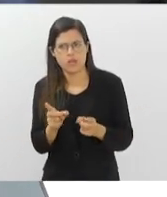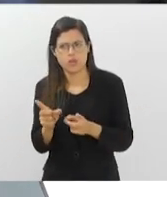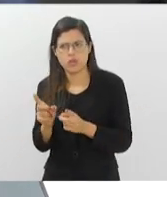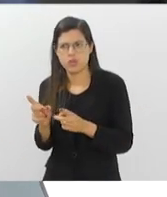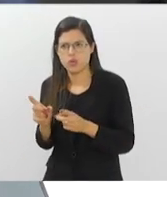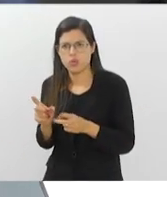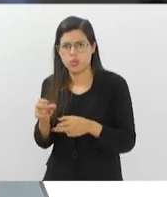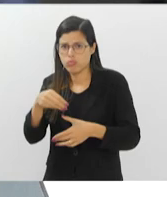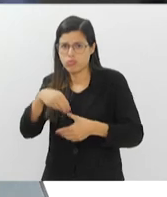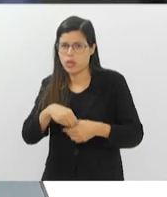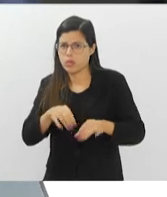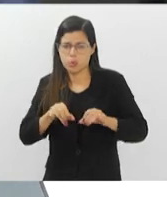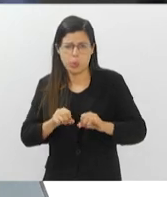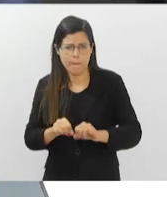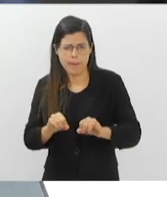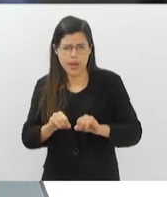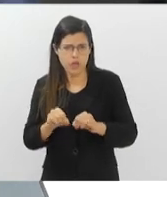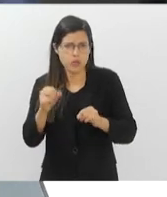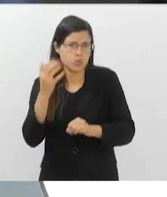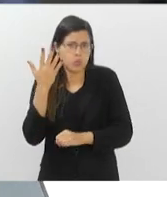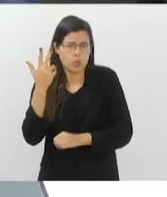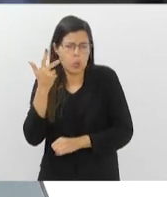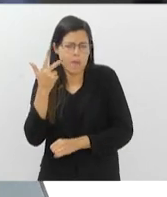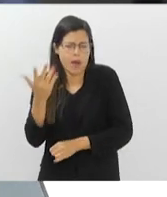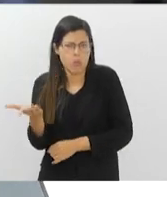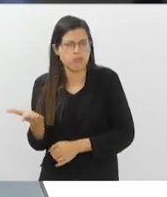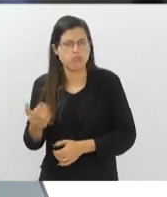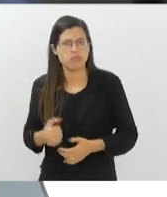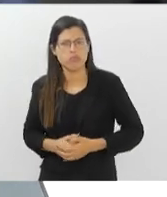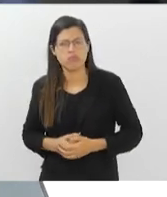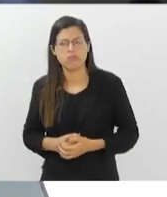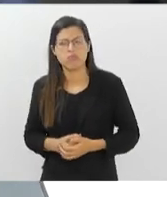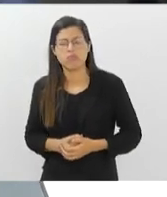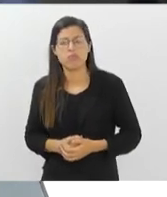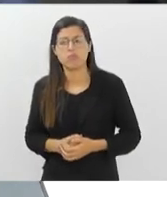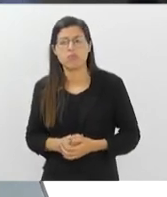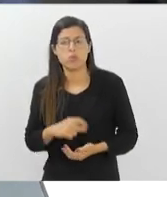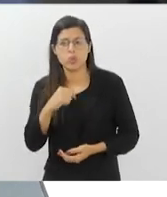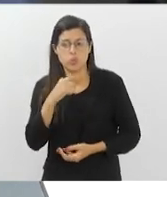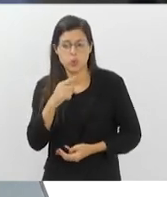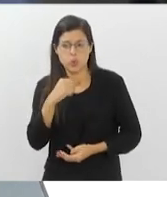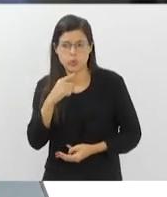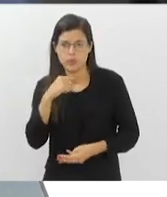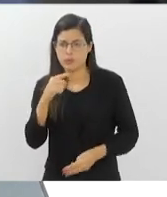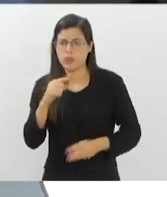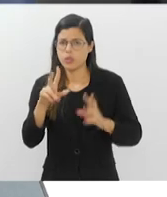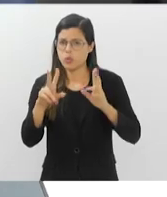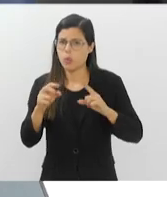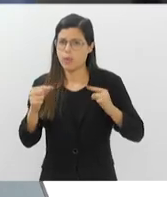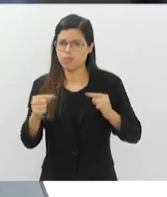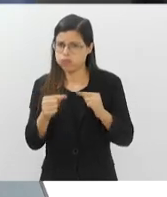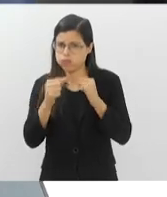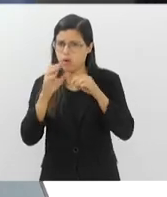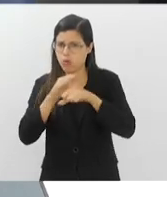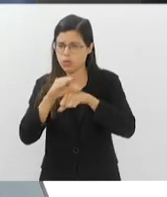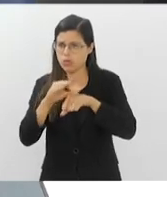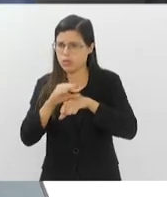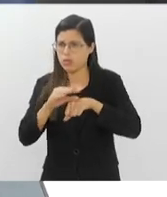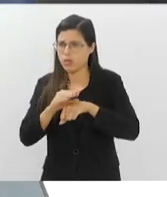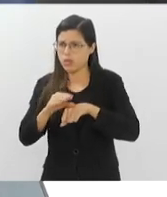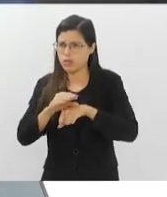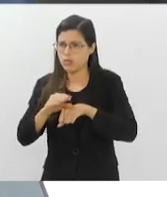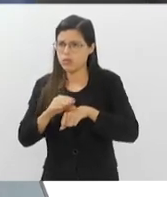dentro do mercado normal. Então, eu tenho dúvidas exatamente sobre a constitucionalidade, não é sobre o mérito.